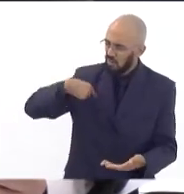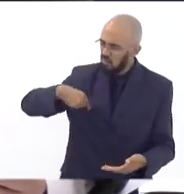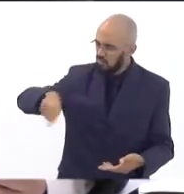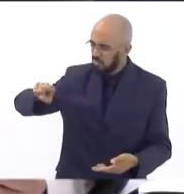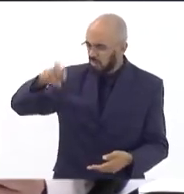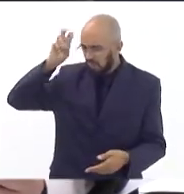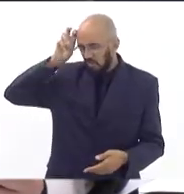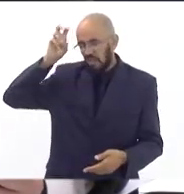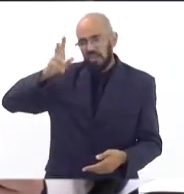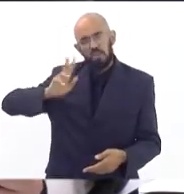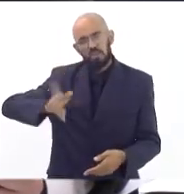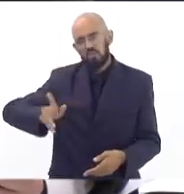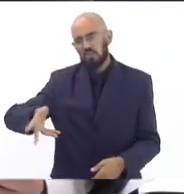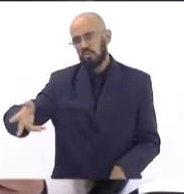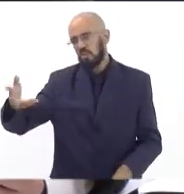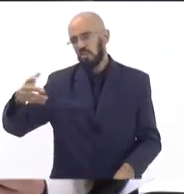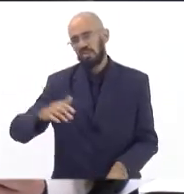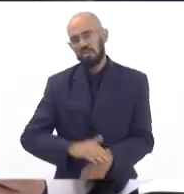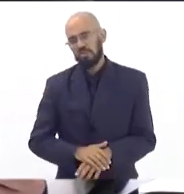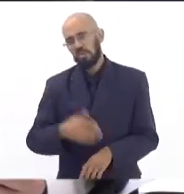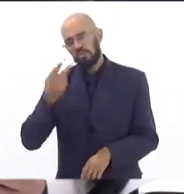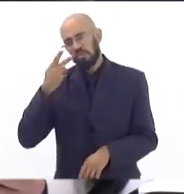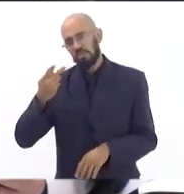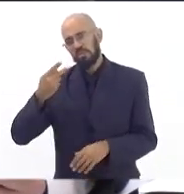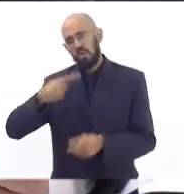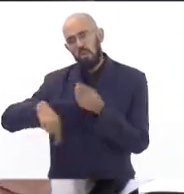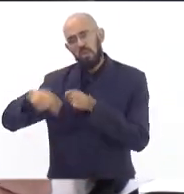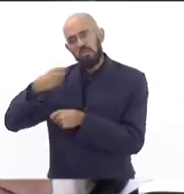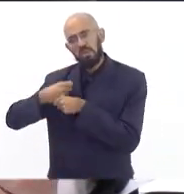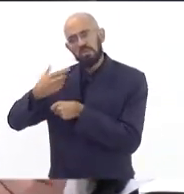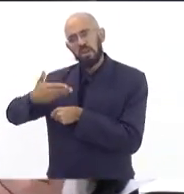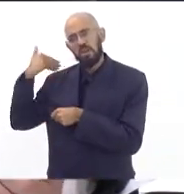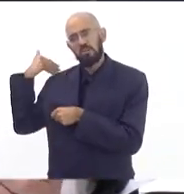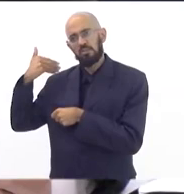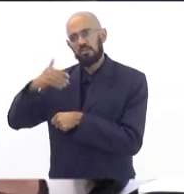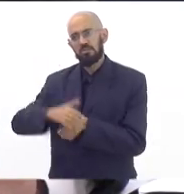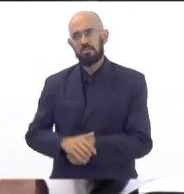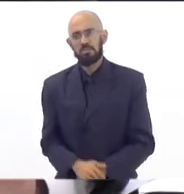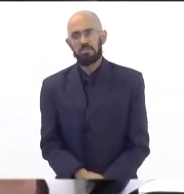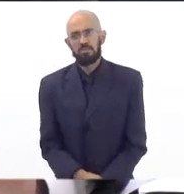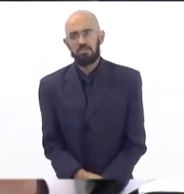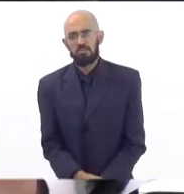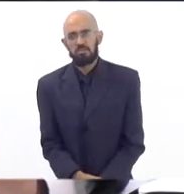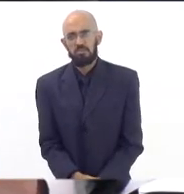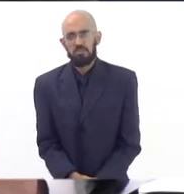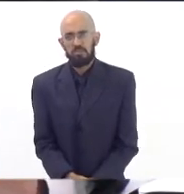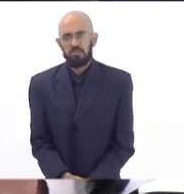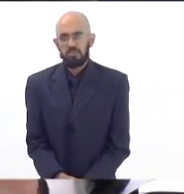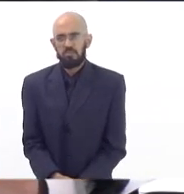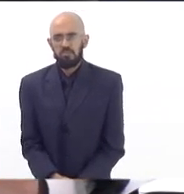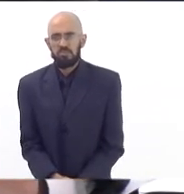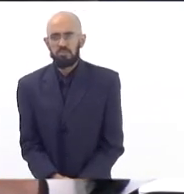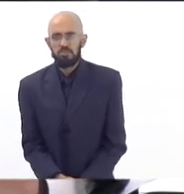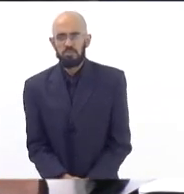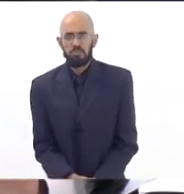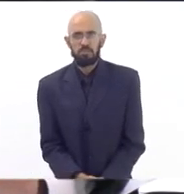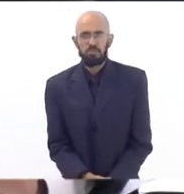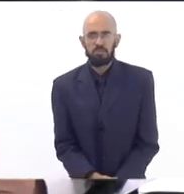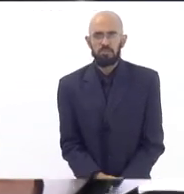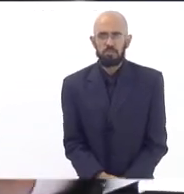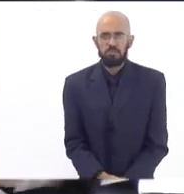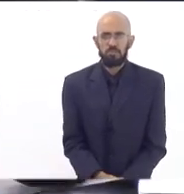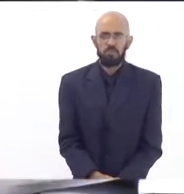tá do mesmo jeito que Nós visitamos a um ano atrás professor de apreciá-la Faltam 12 né Deputado